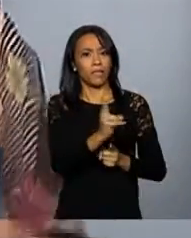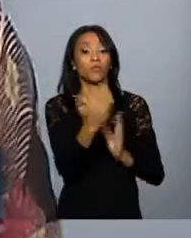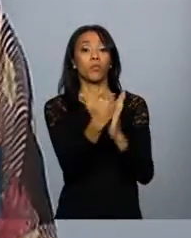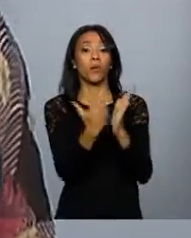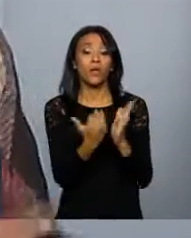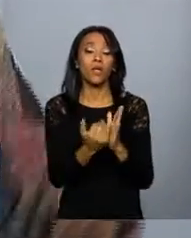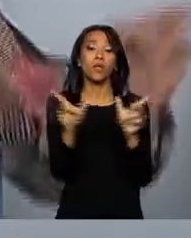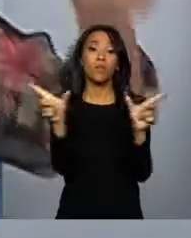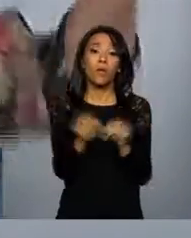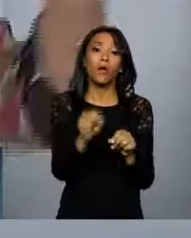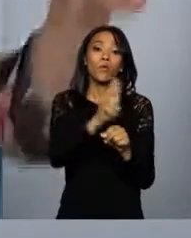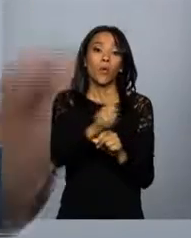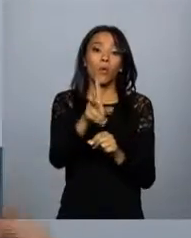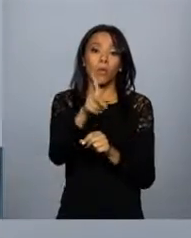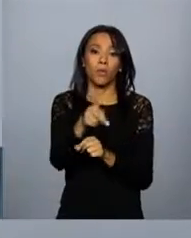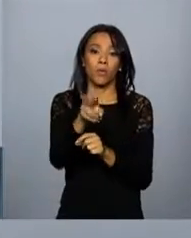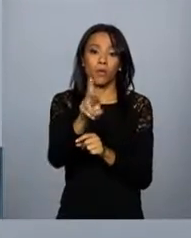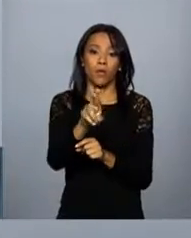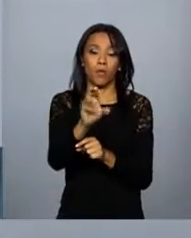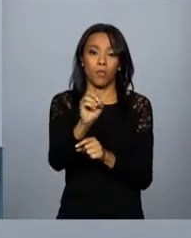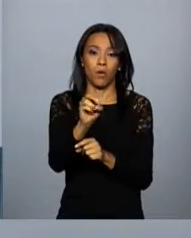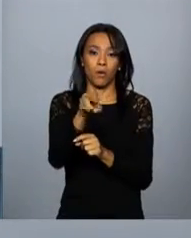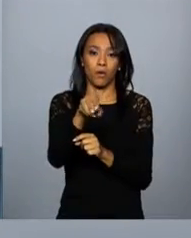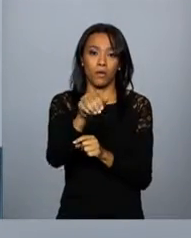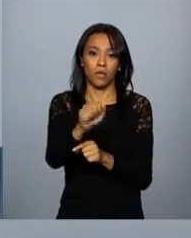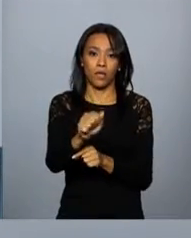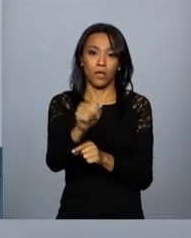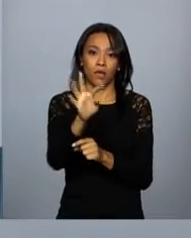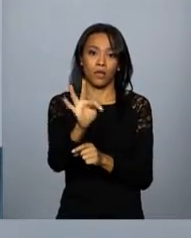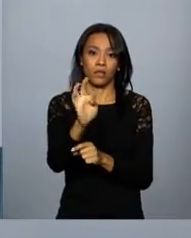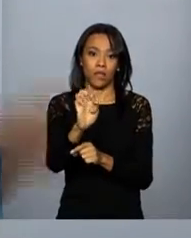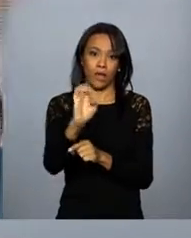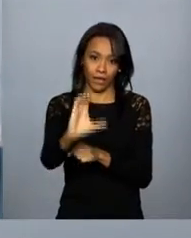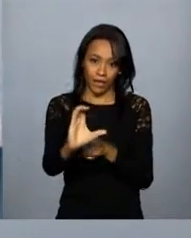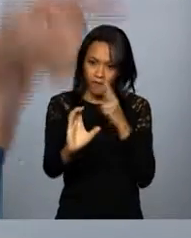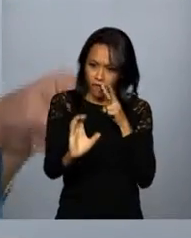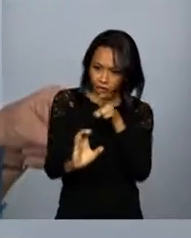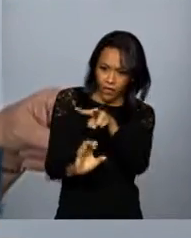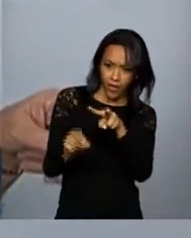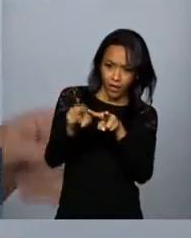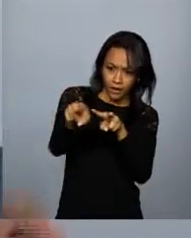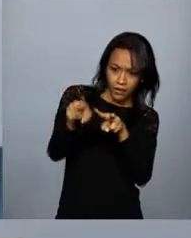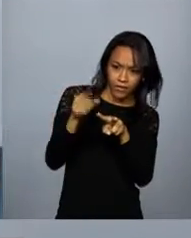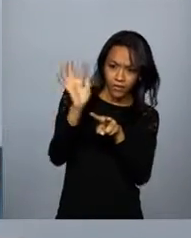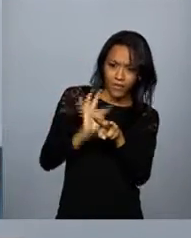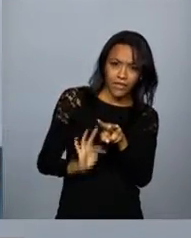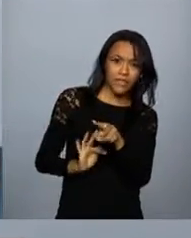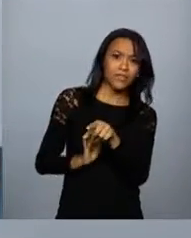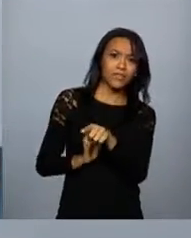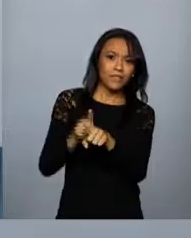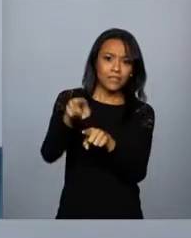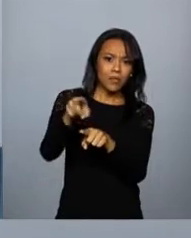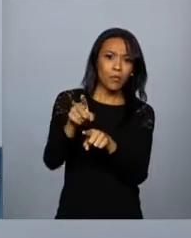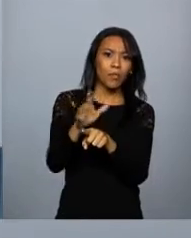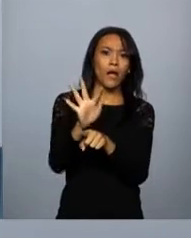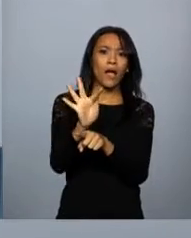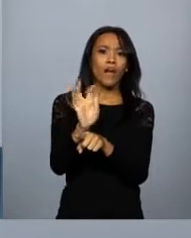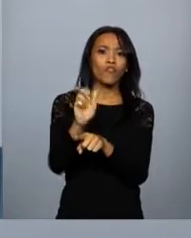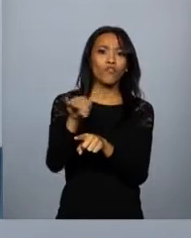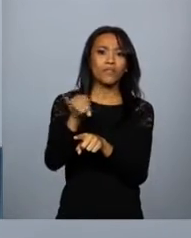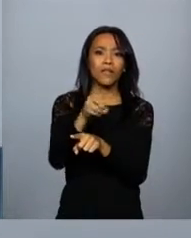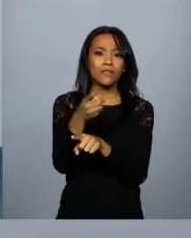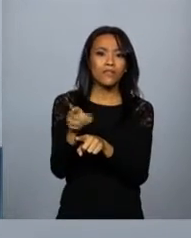Pronatec. E fico muito feliz de estar ali vendo a Fundação Indaiatubana